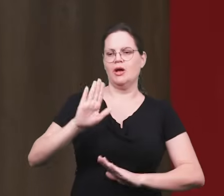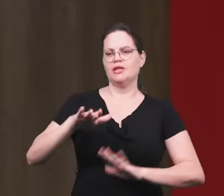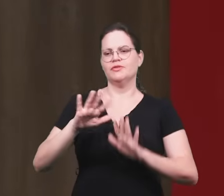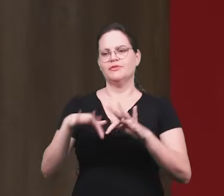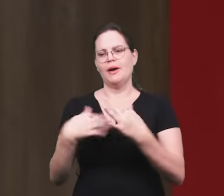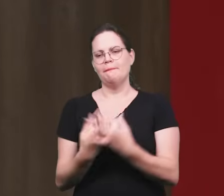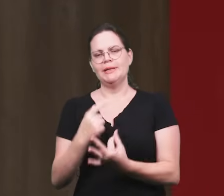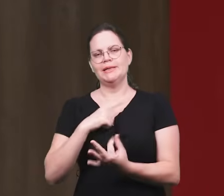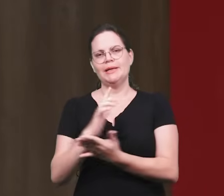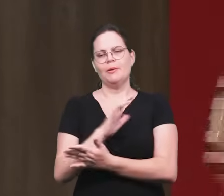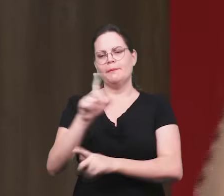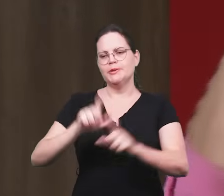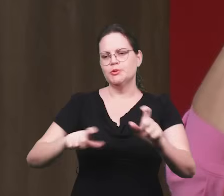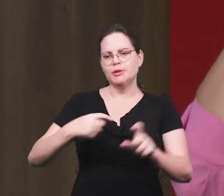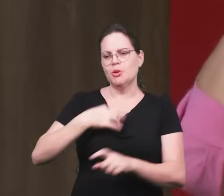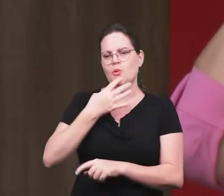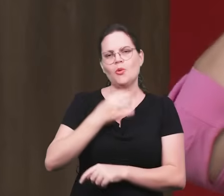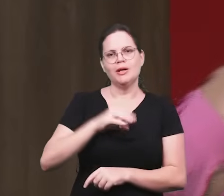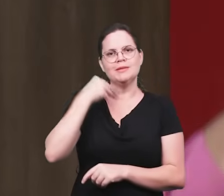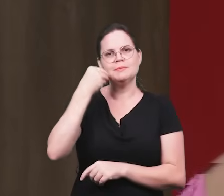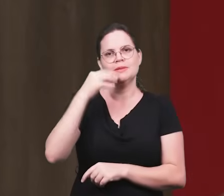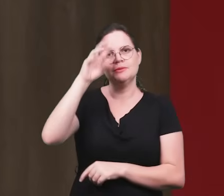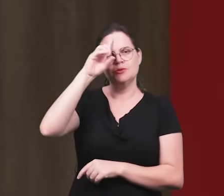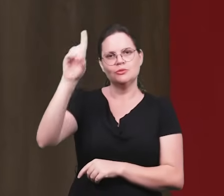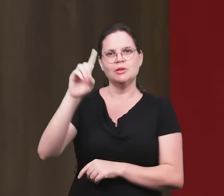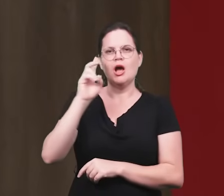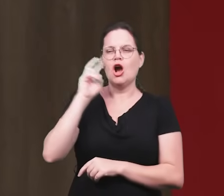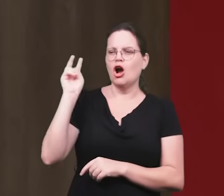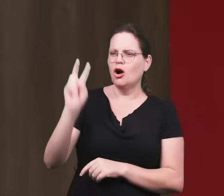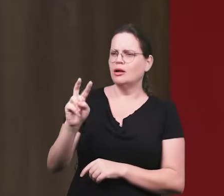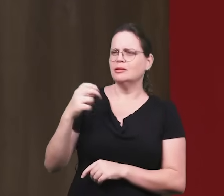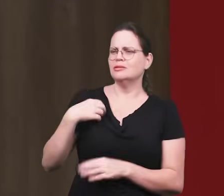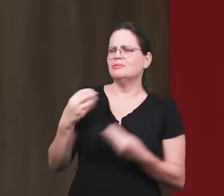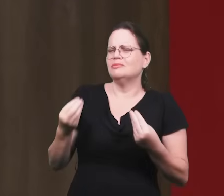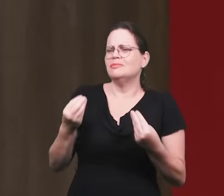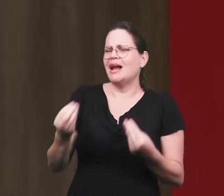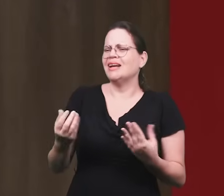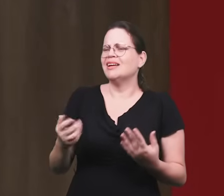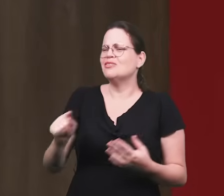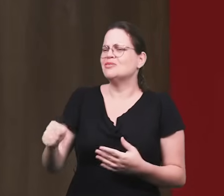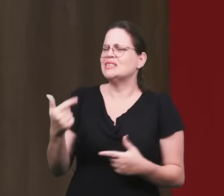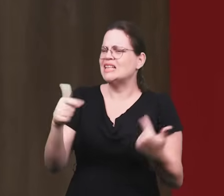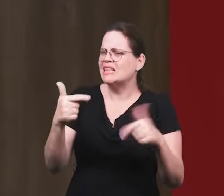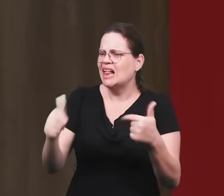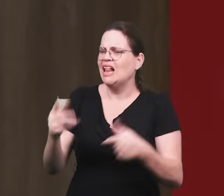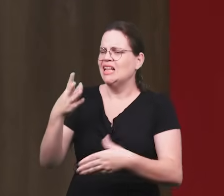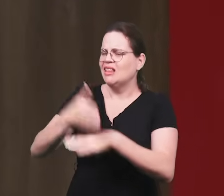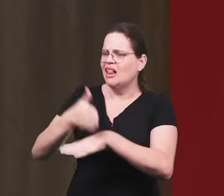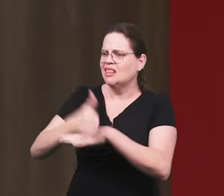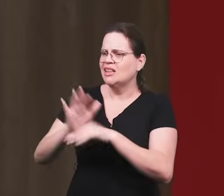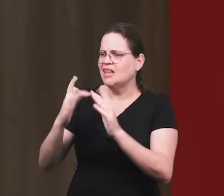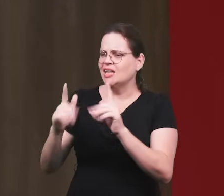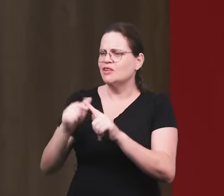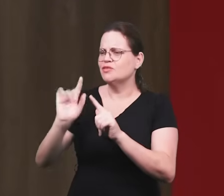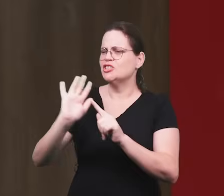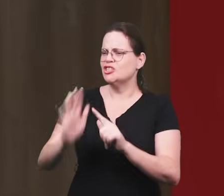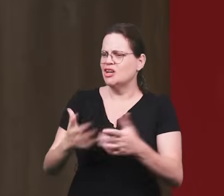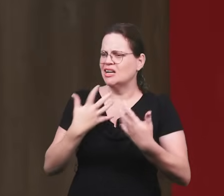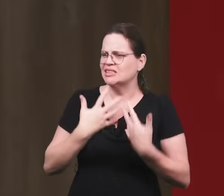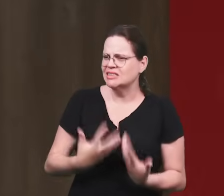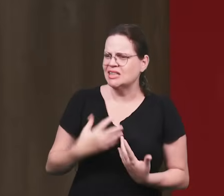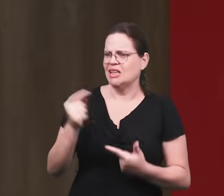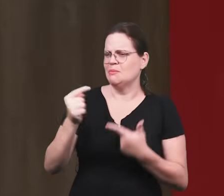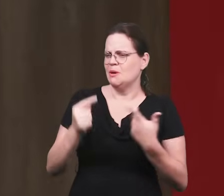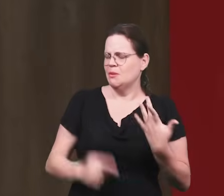familiares, os nossos vizinhos, os amigos, olham e não entendem. Por que você trabalha tanto na igreja? Você já tem uma vida tão cansativa,